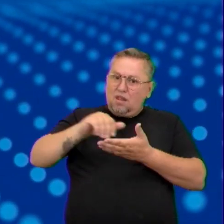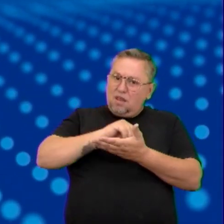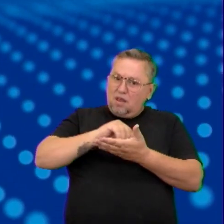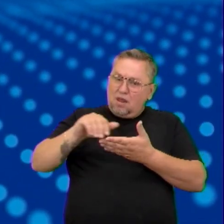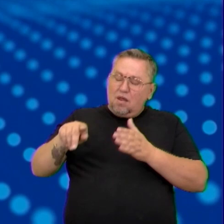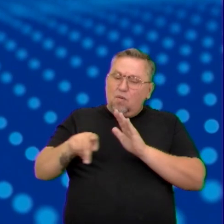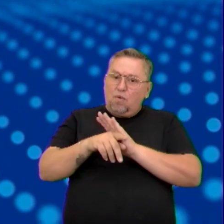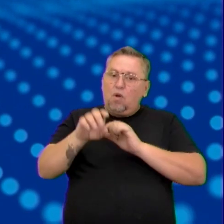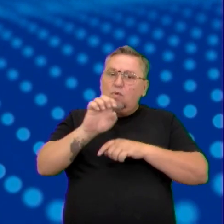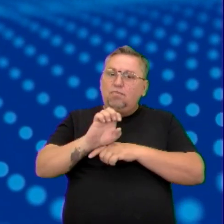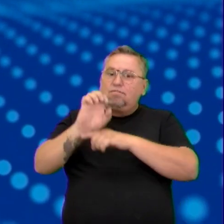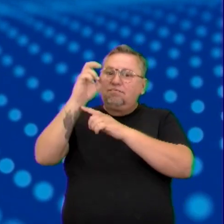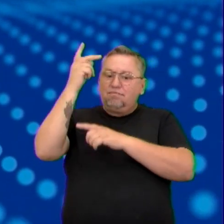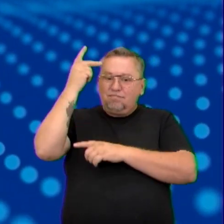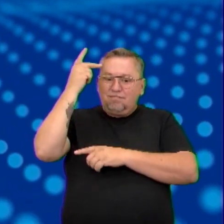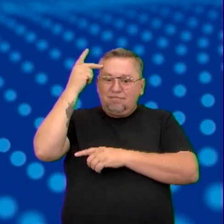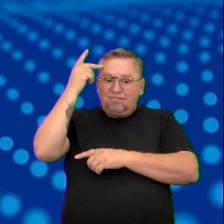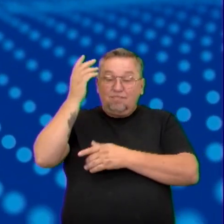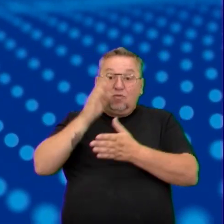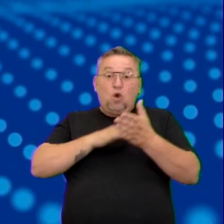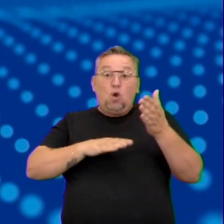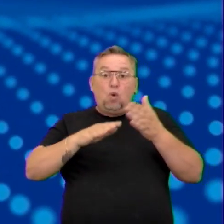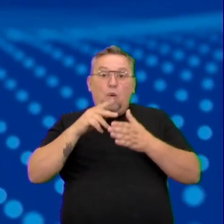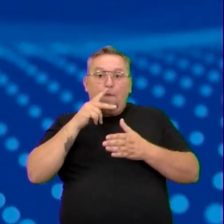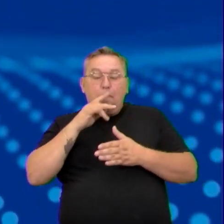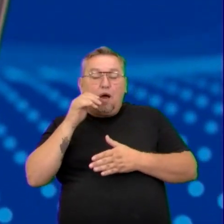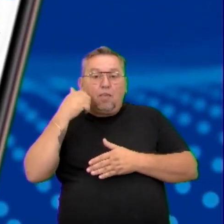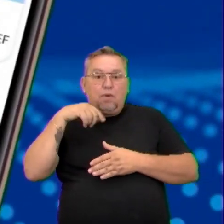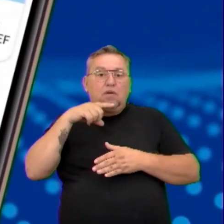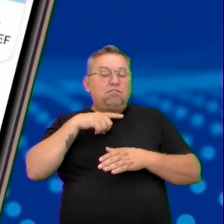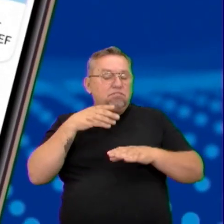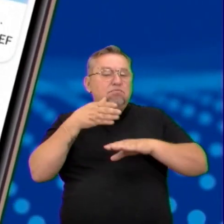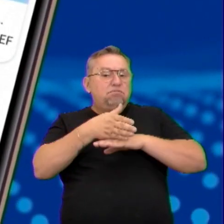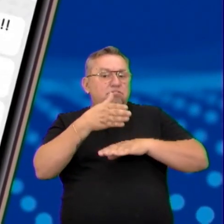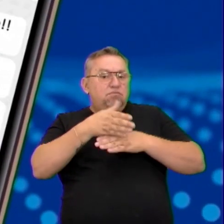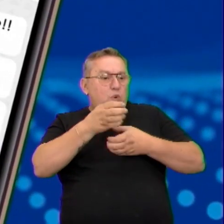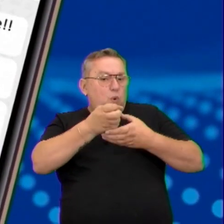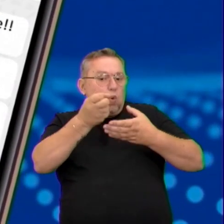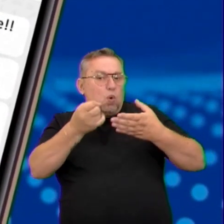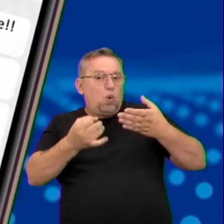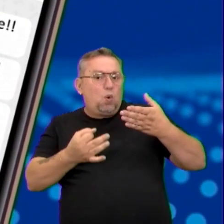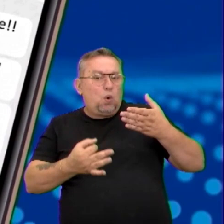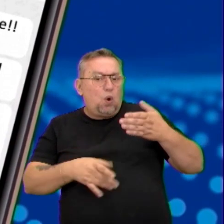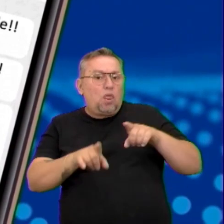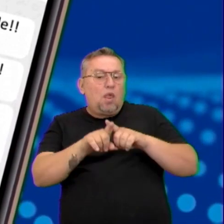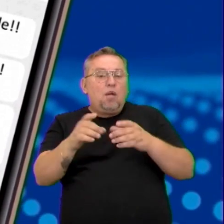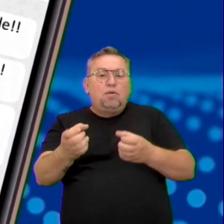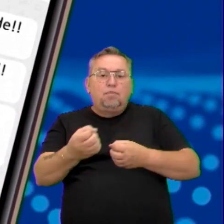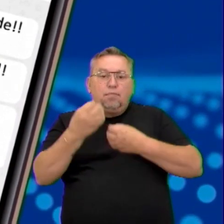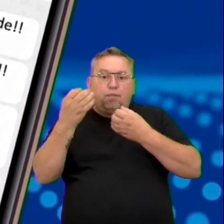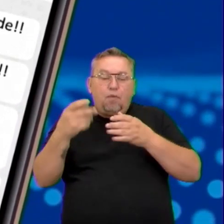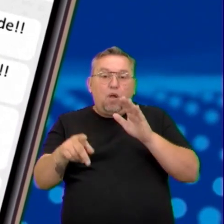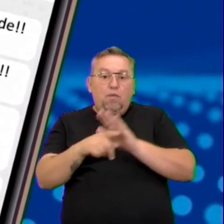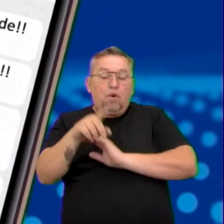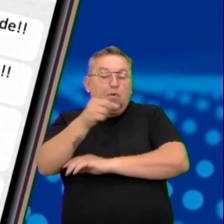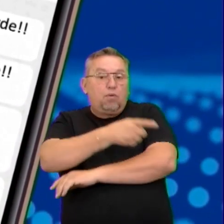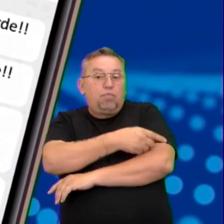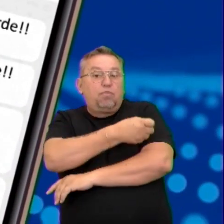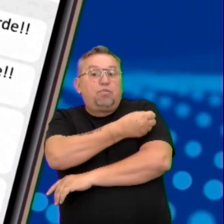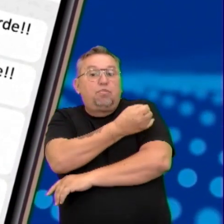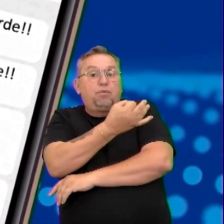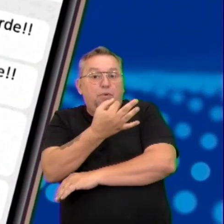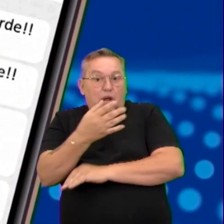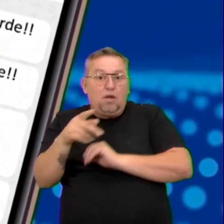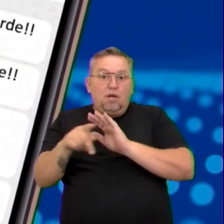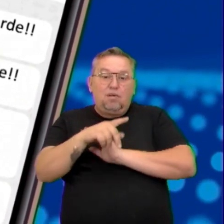Estado de São Paulo. Todo responsável tem acesso aos conteúdos e informações correspondentes à série do aluno